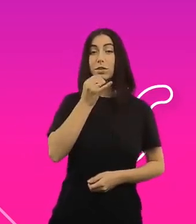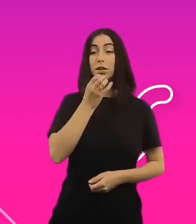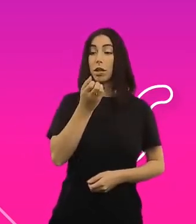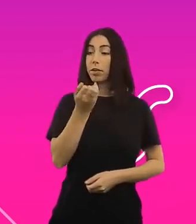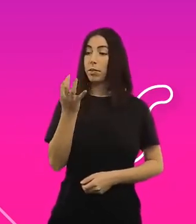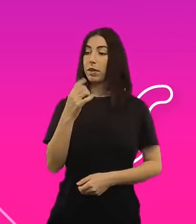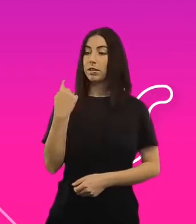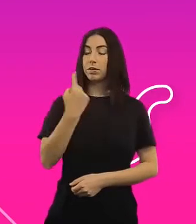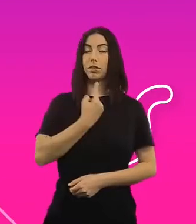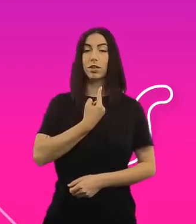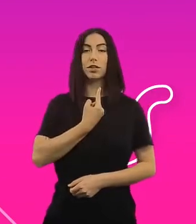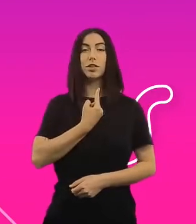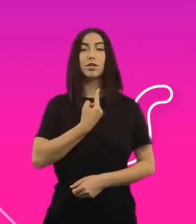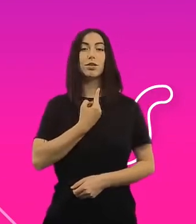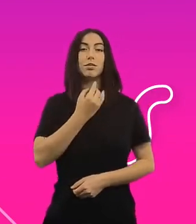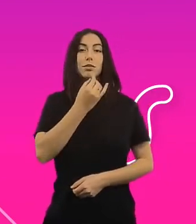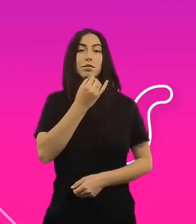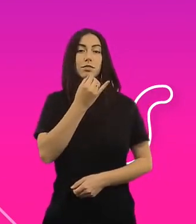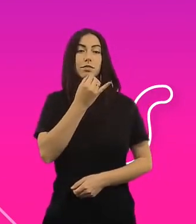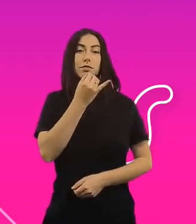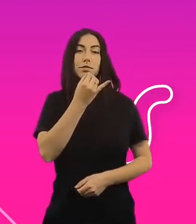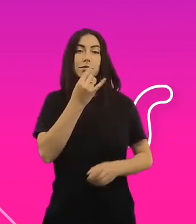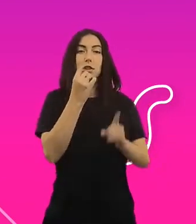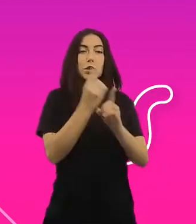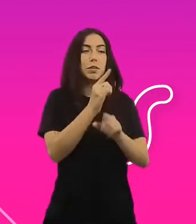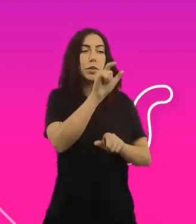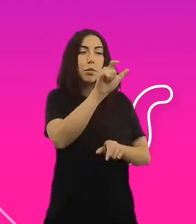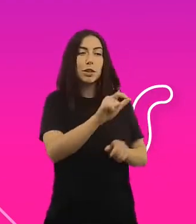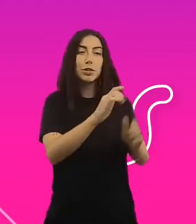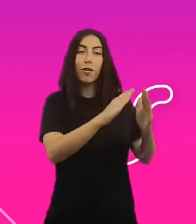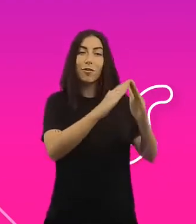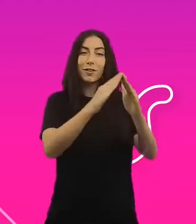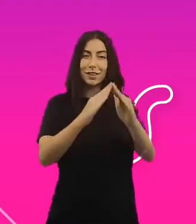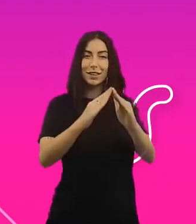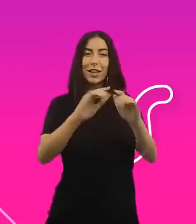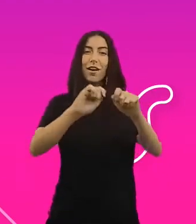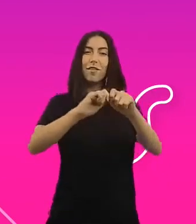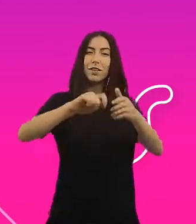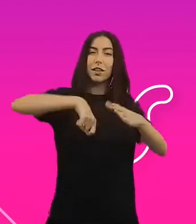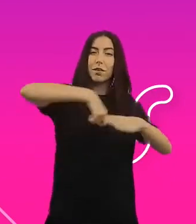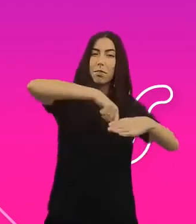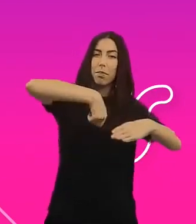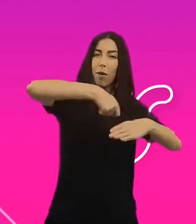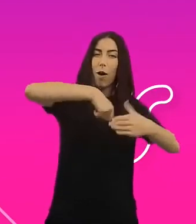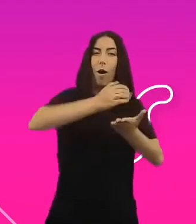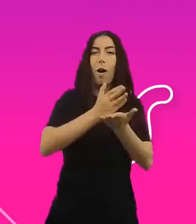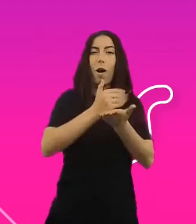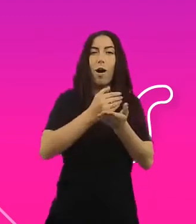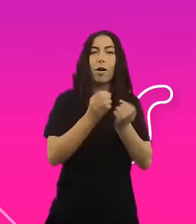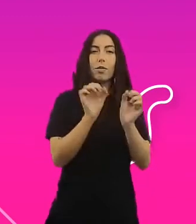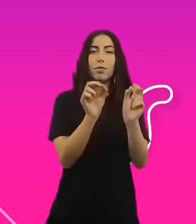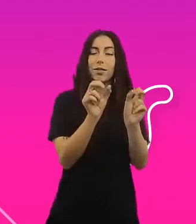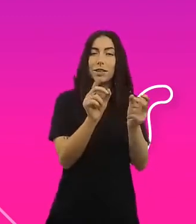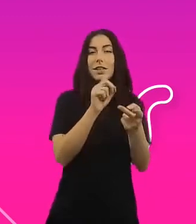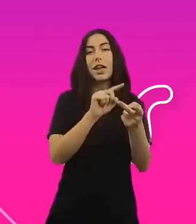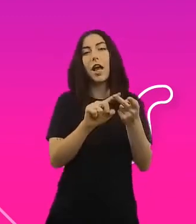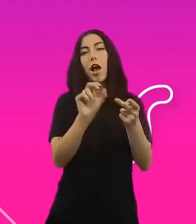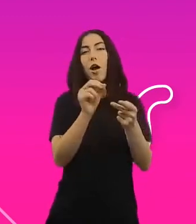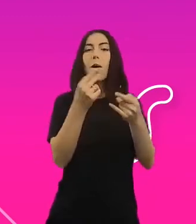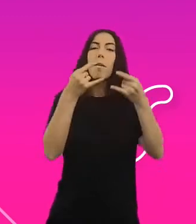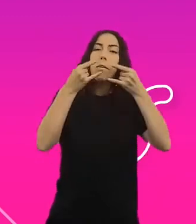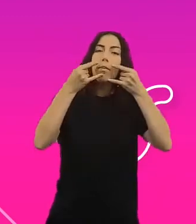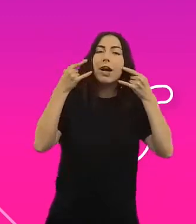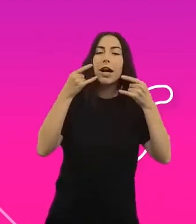está fazendo pão para vender, está fazendo bolo? É um pouco isso que a gente quer trazer aqui. O nosso